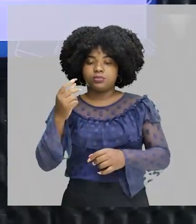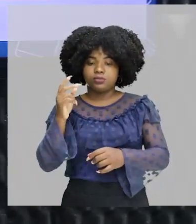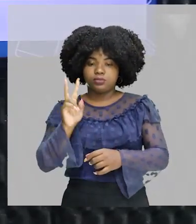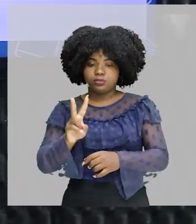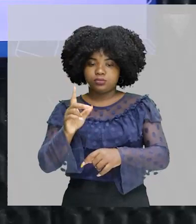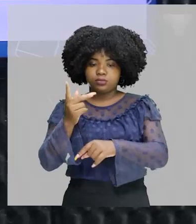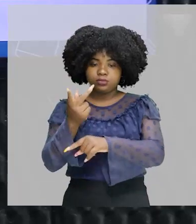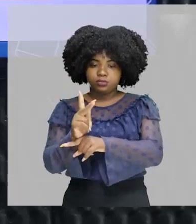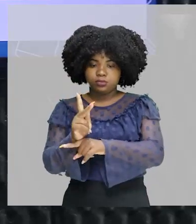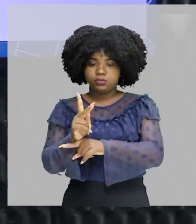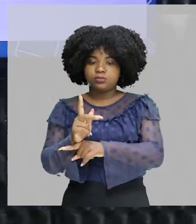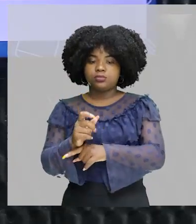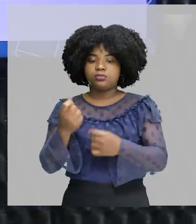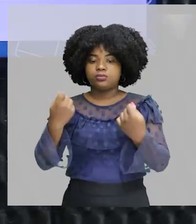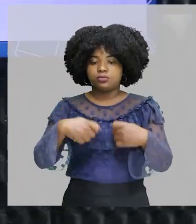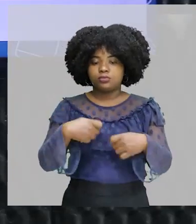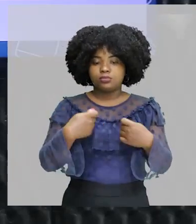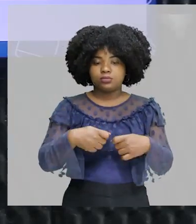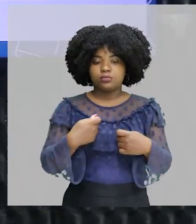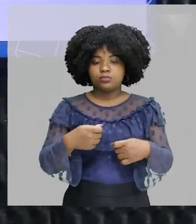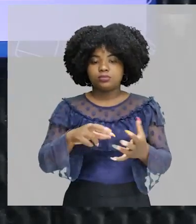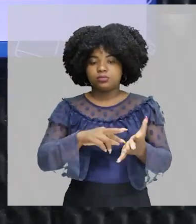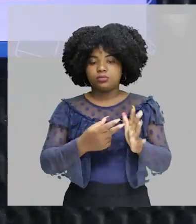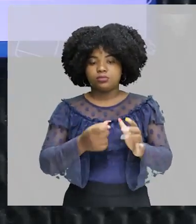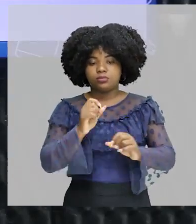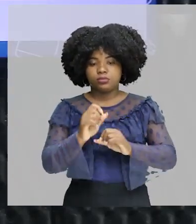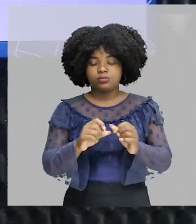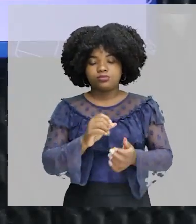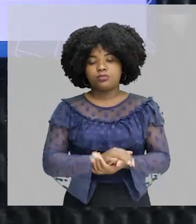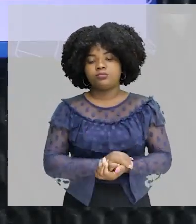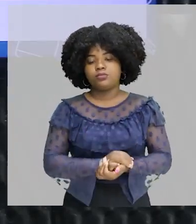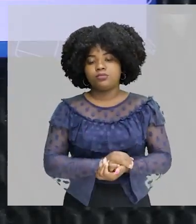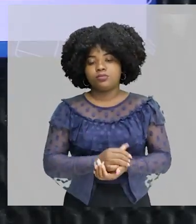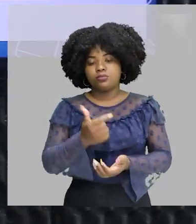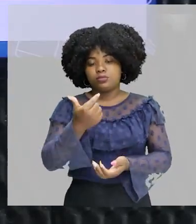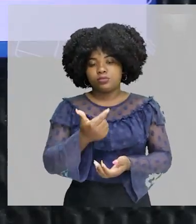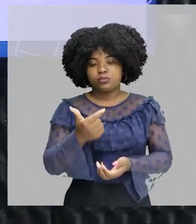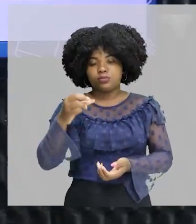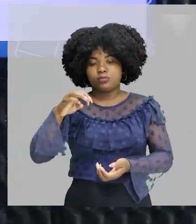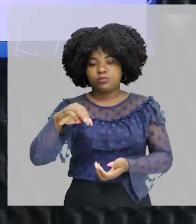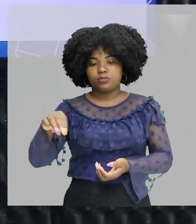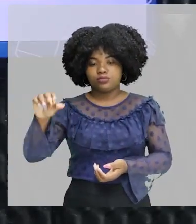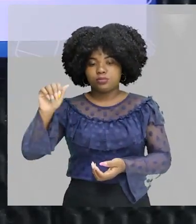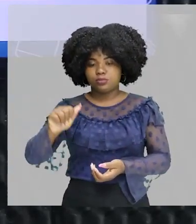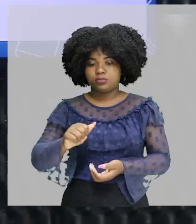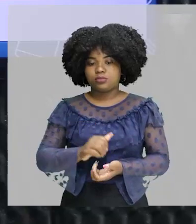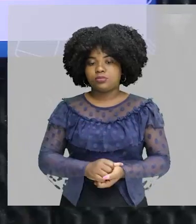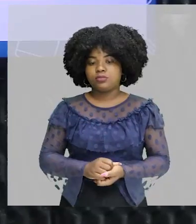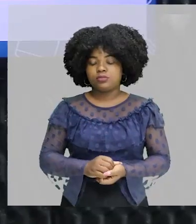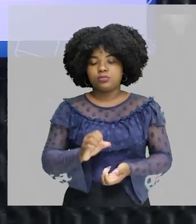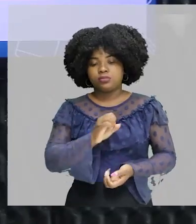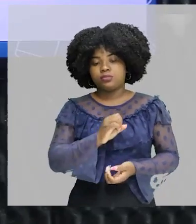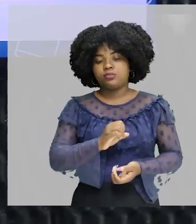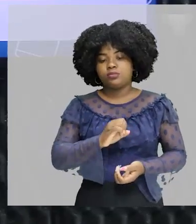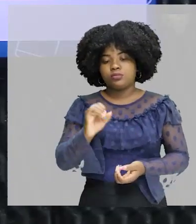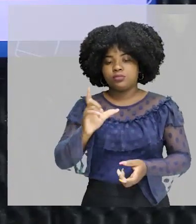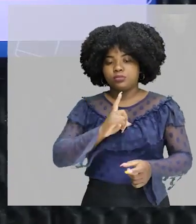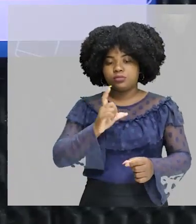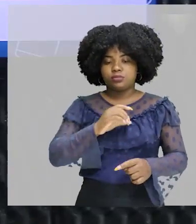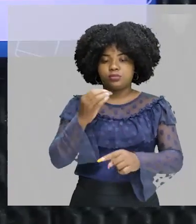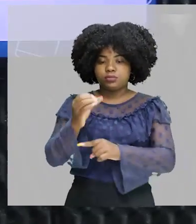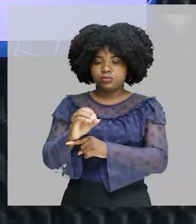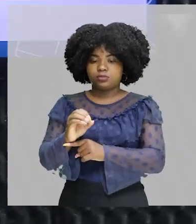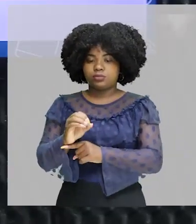oxigênio, como já citamos, 16U. Bom, as duas unidades, os dois